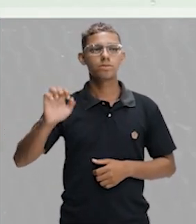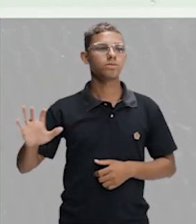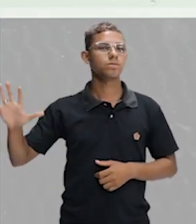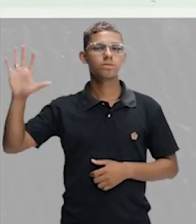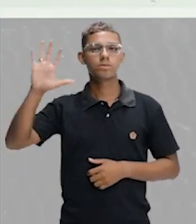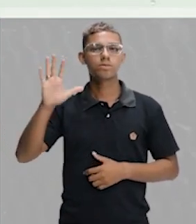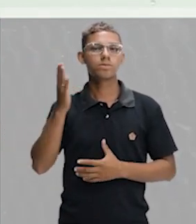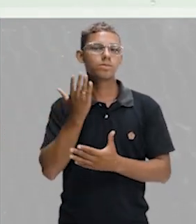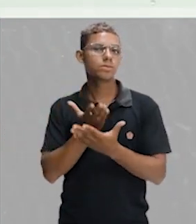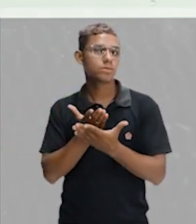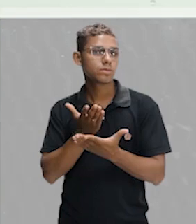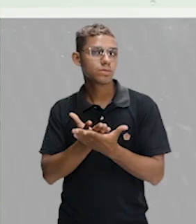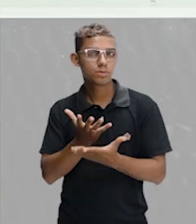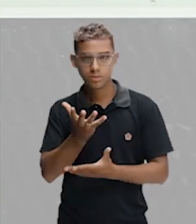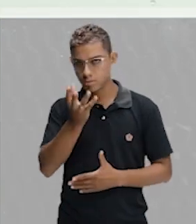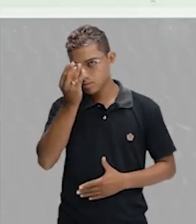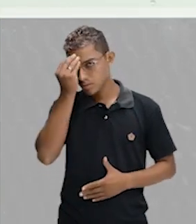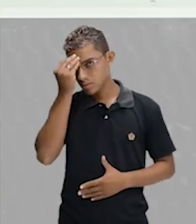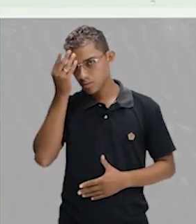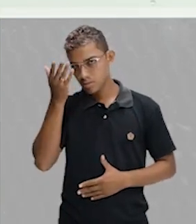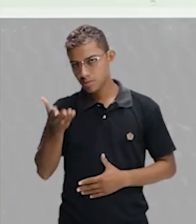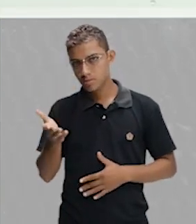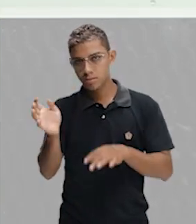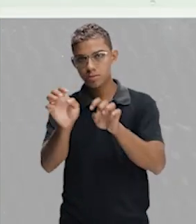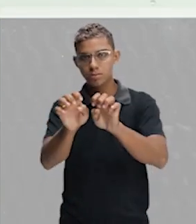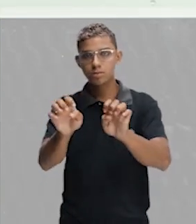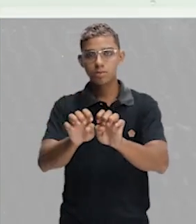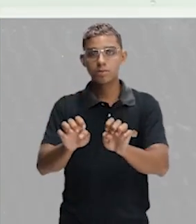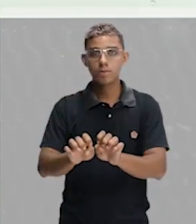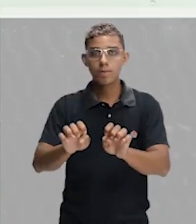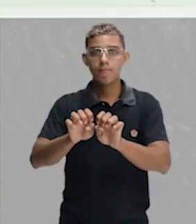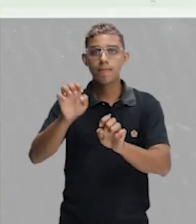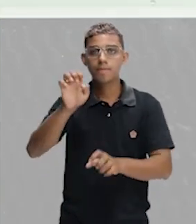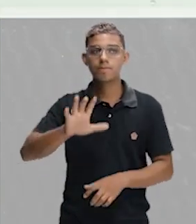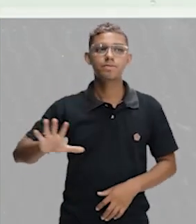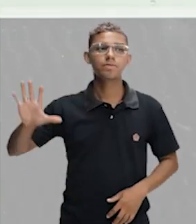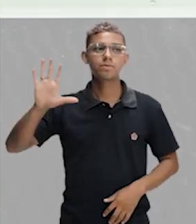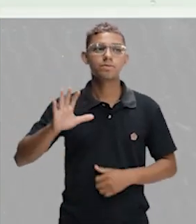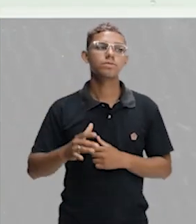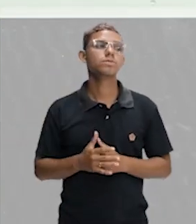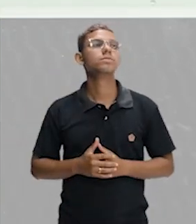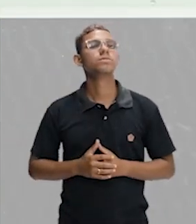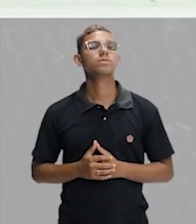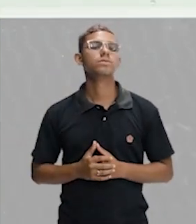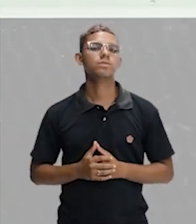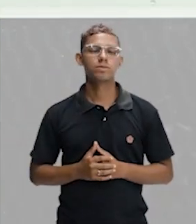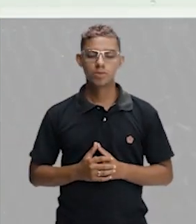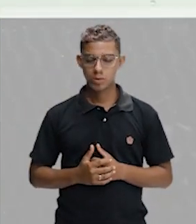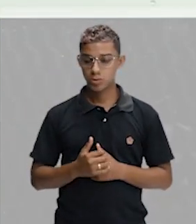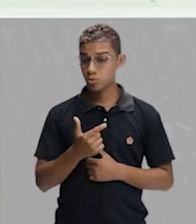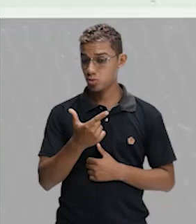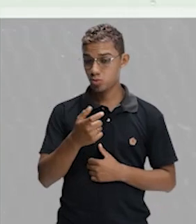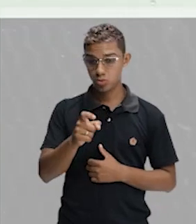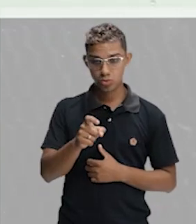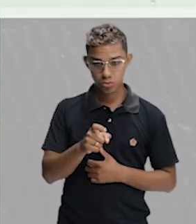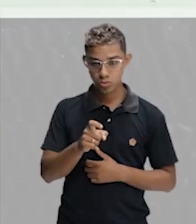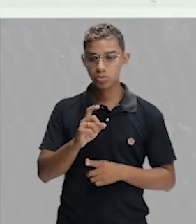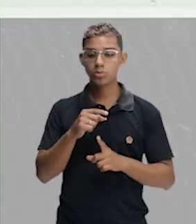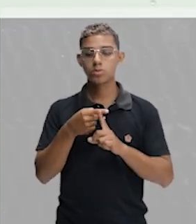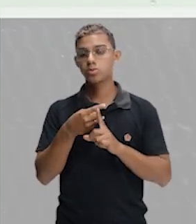passada uma reta tem essa estrutura geral por exemplo 2x + 3x + 10 = 0